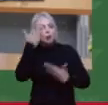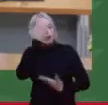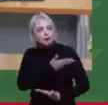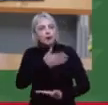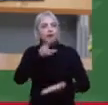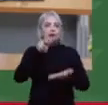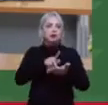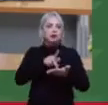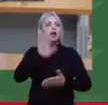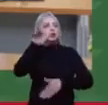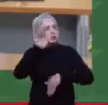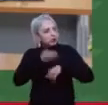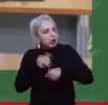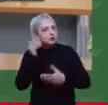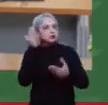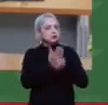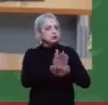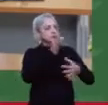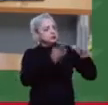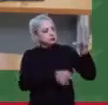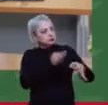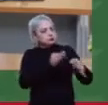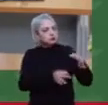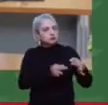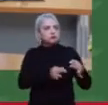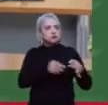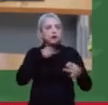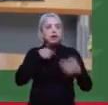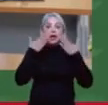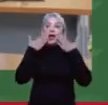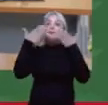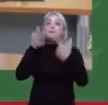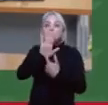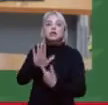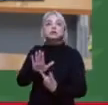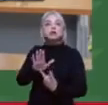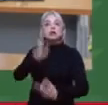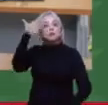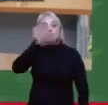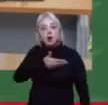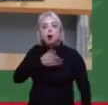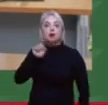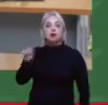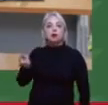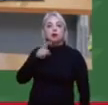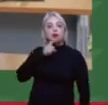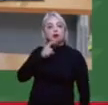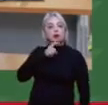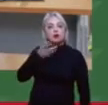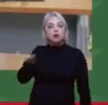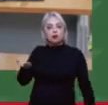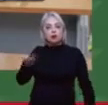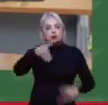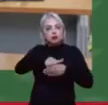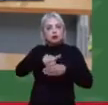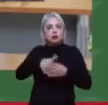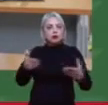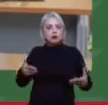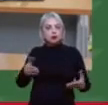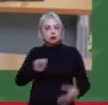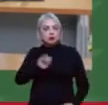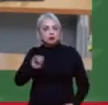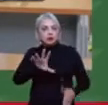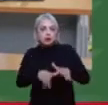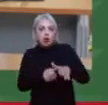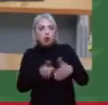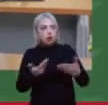já acionamos judicialmente para que ele então apresente dados sobre essa suspeita das eleições, se teve